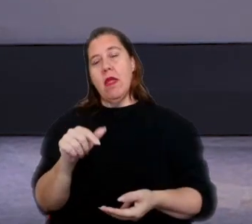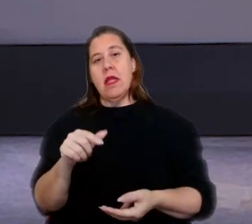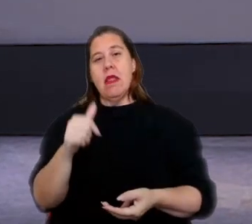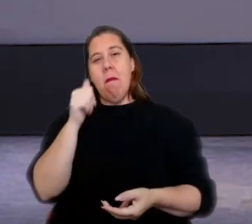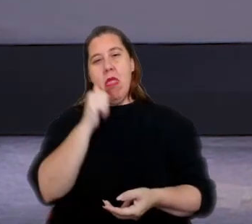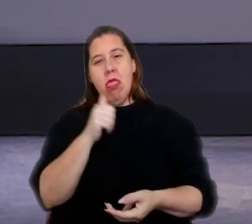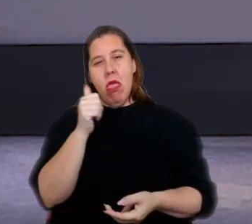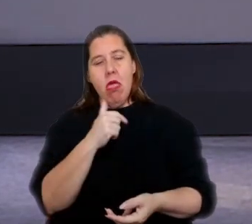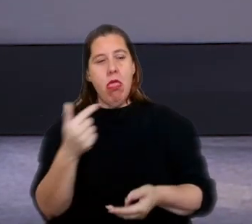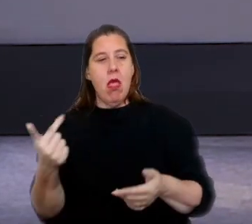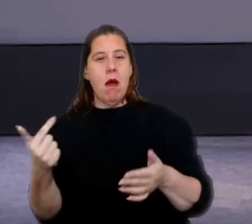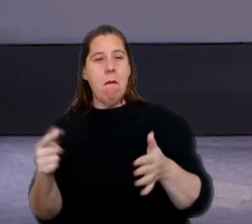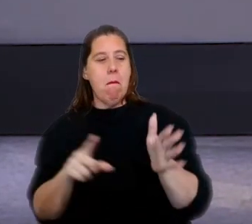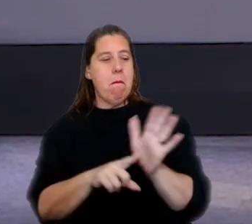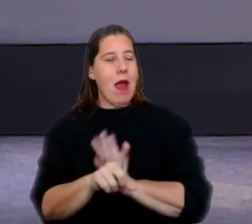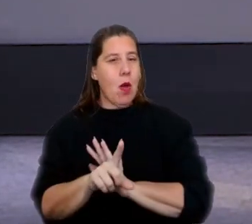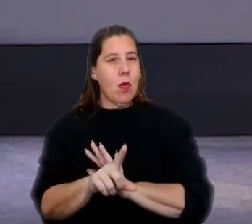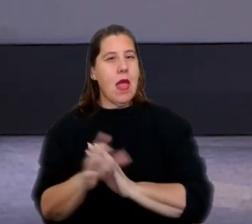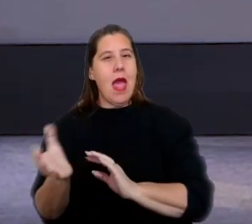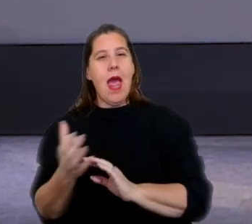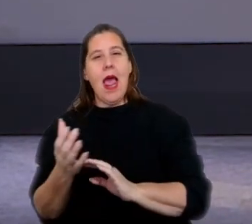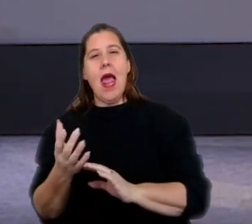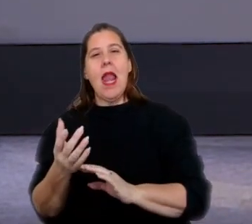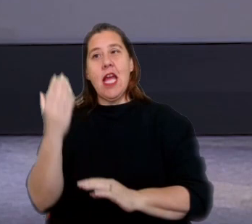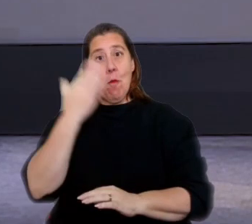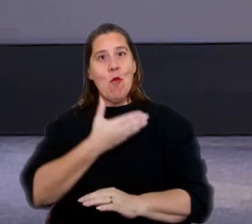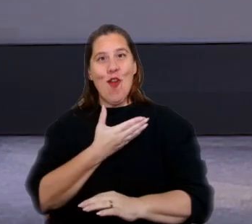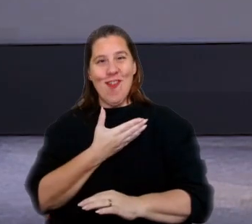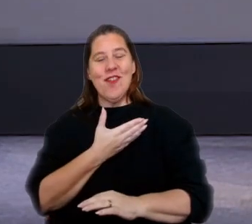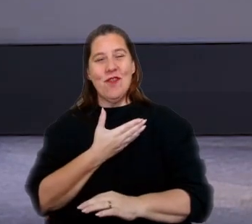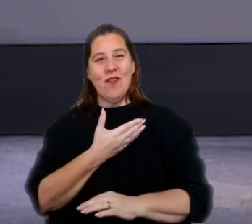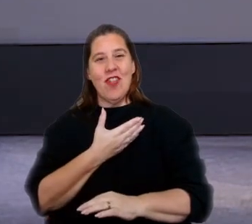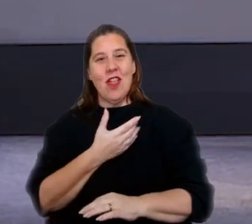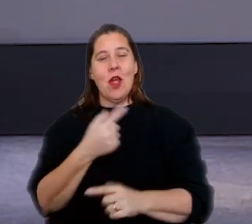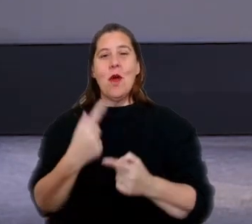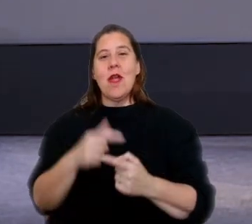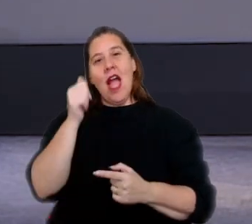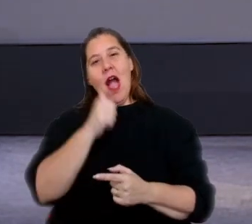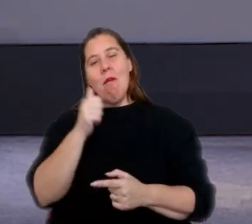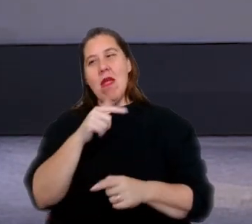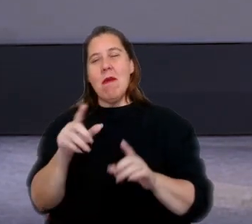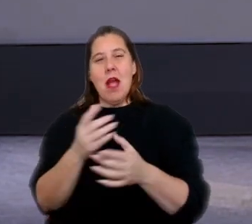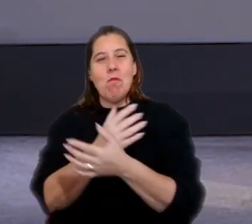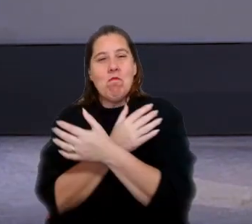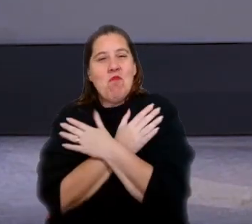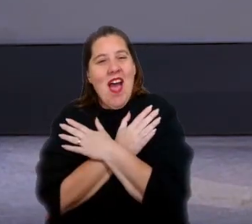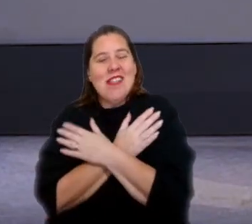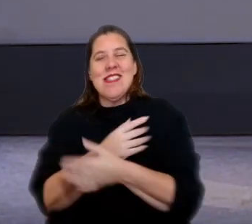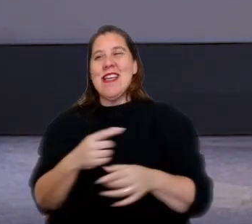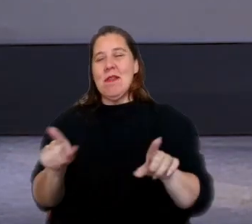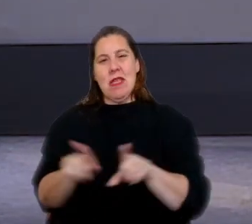traumática da menina de ser... Eu acho que a menina queria comprovar, porque inclusive elas também se